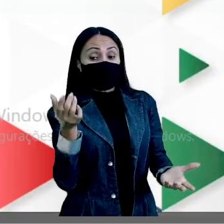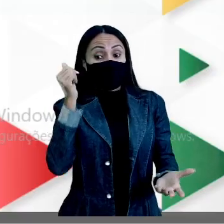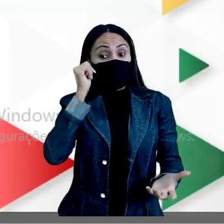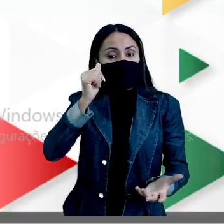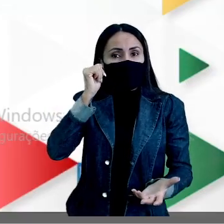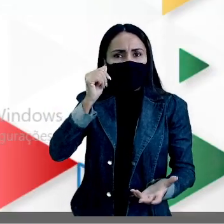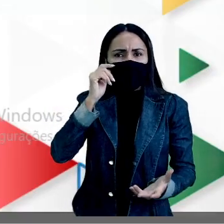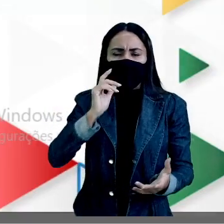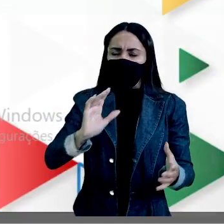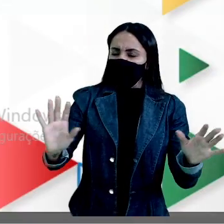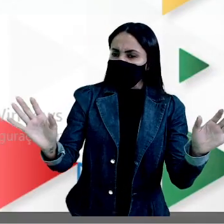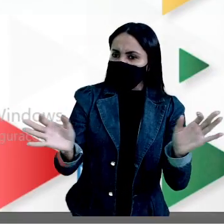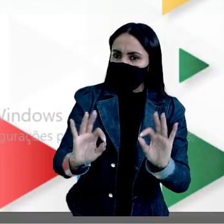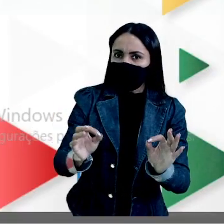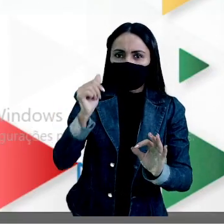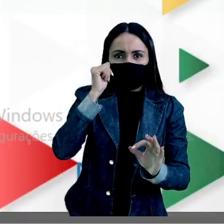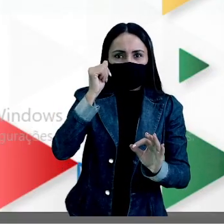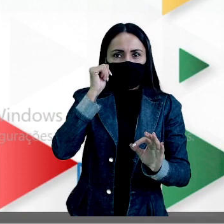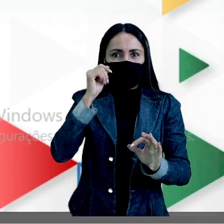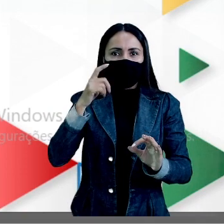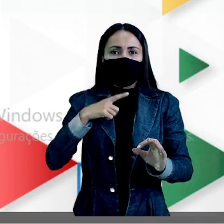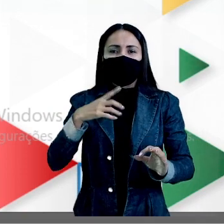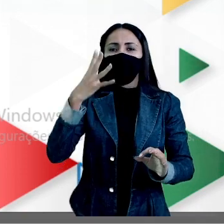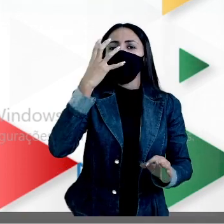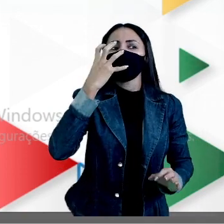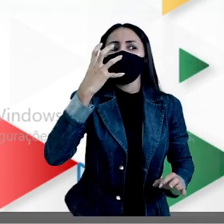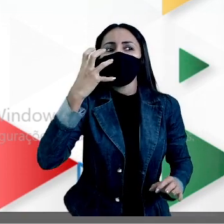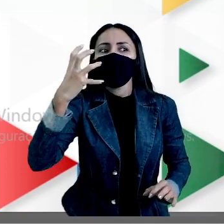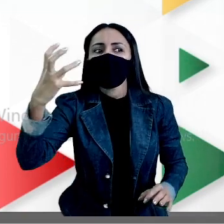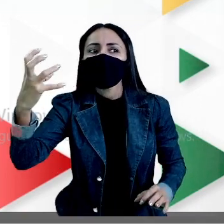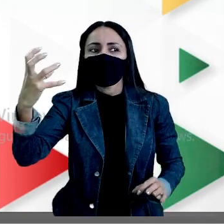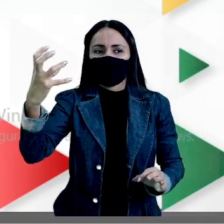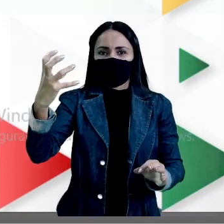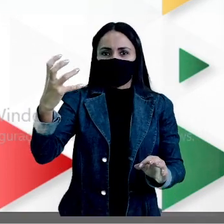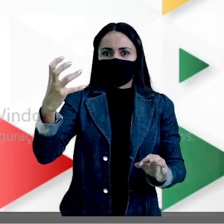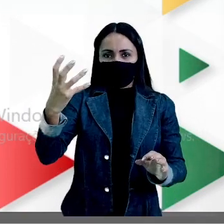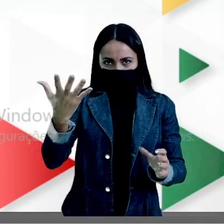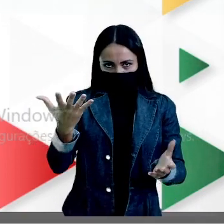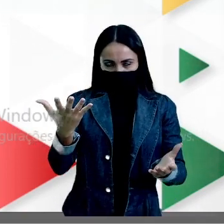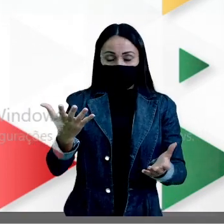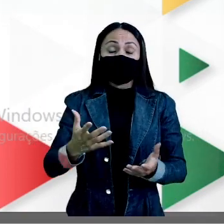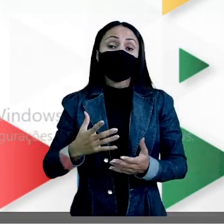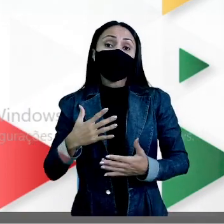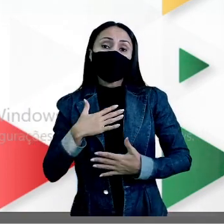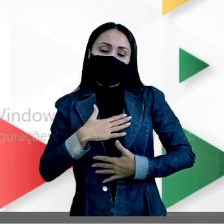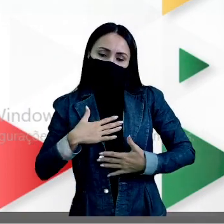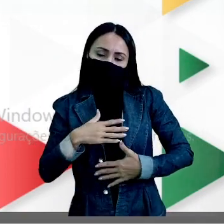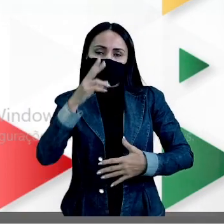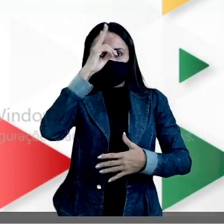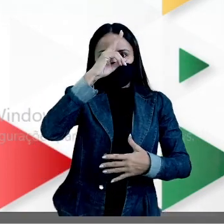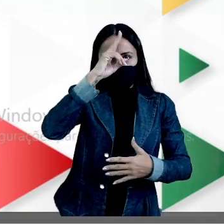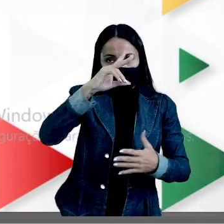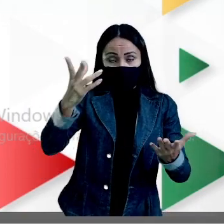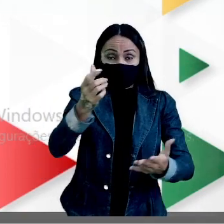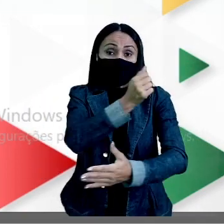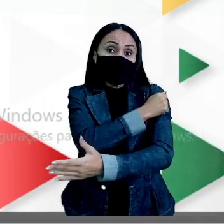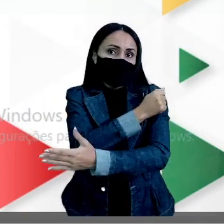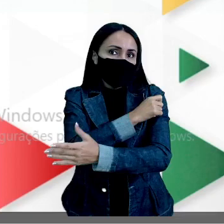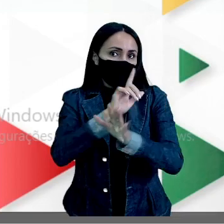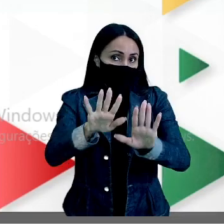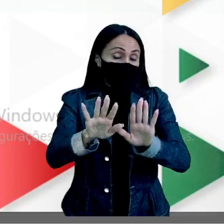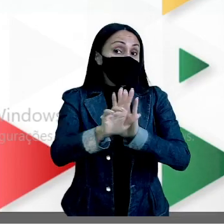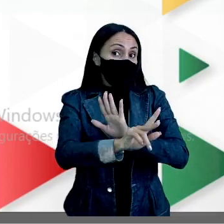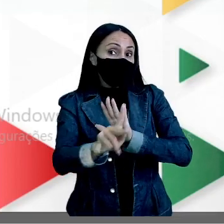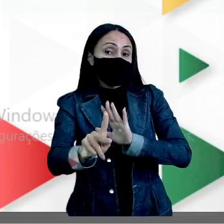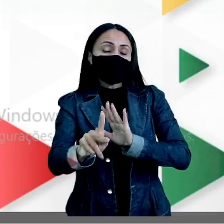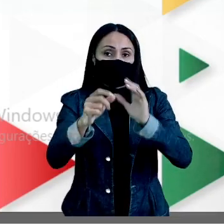nenhuma mulher consegue resistir ao charme dele. Interessante, falou justamente, eu gostaria de lembrar aos nossos estudantes, veja assim, o professor